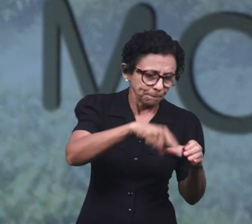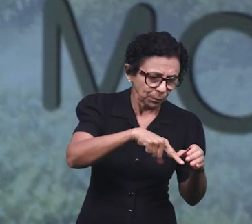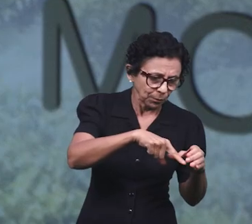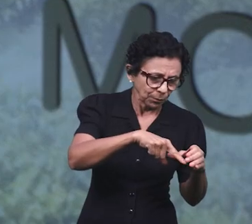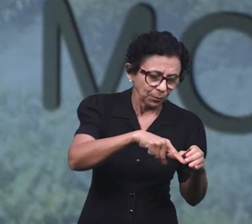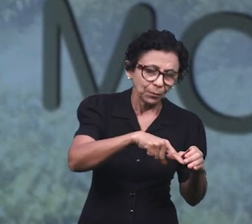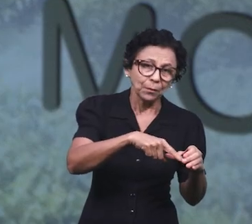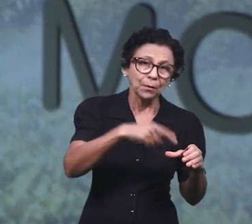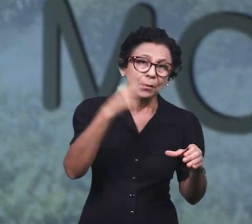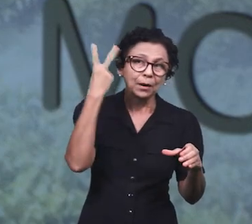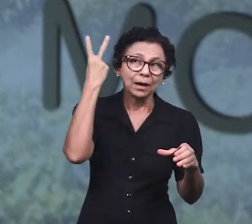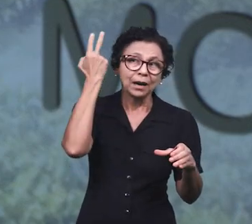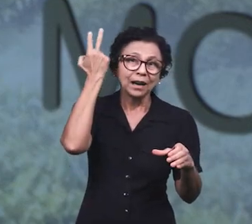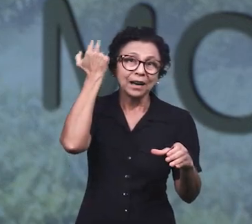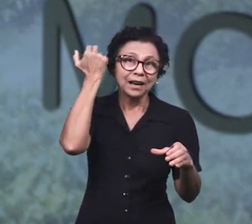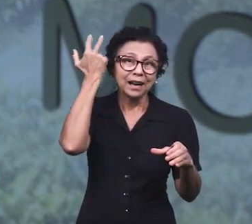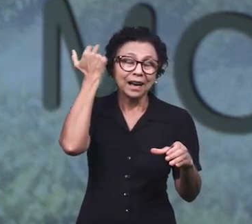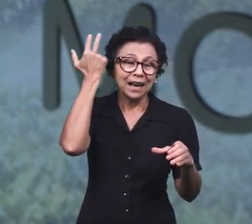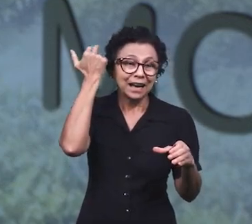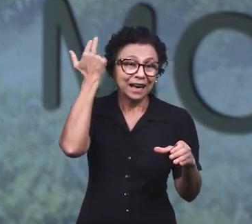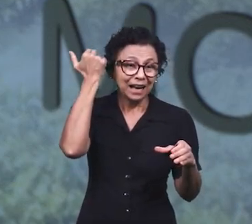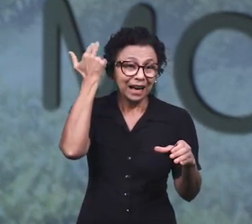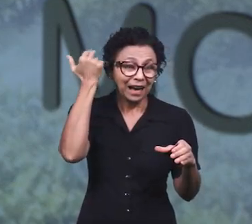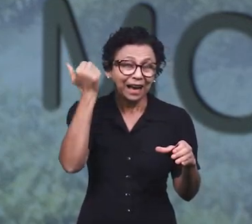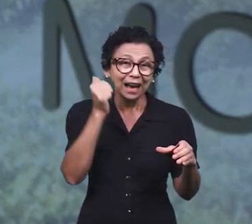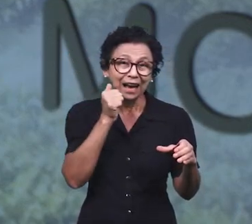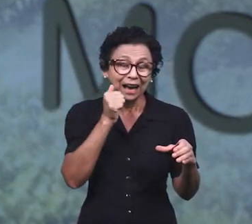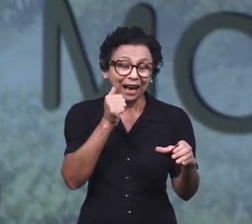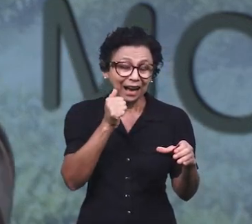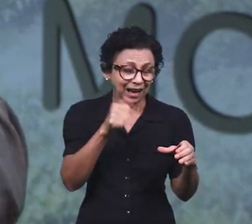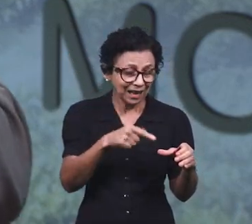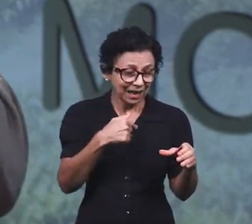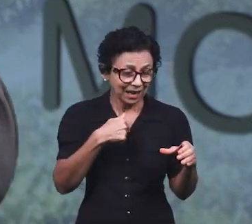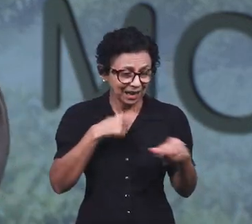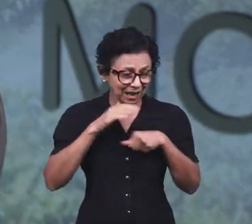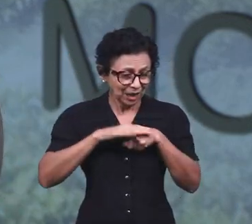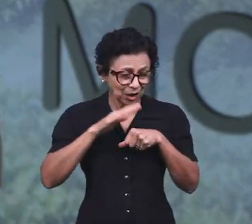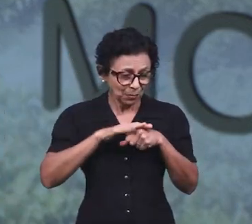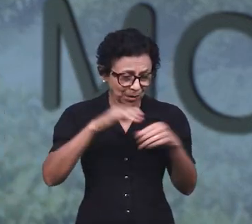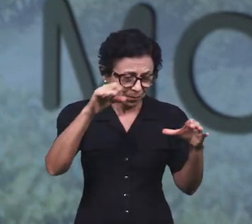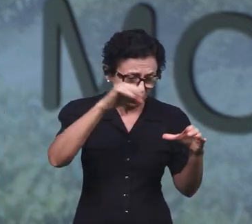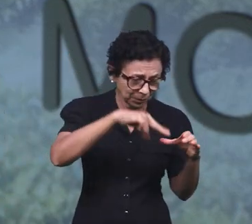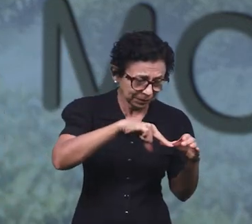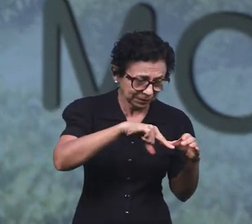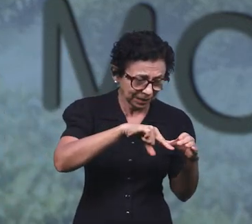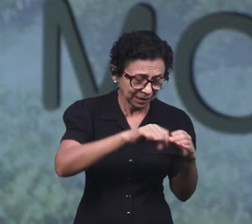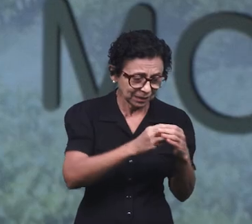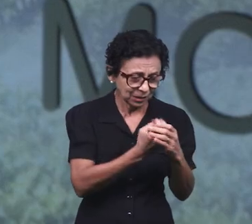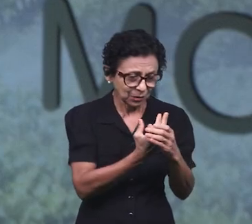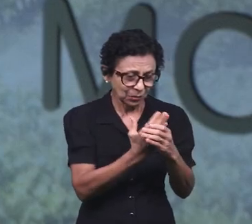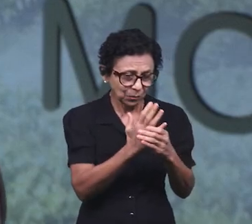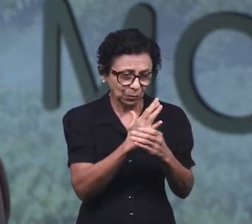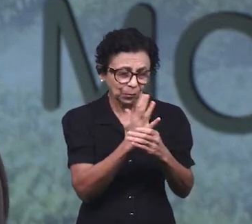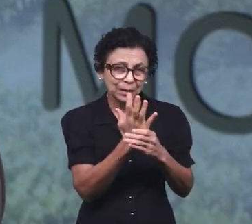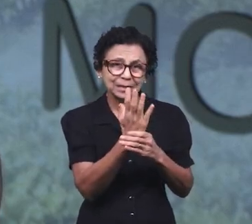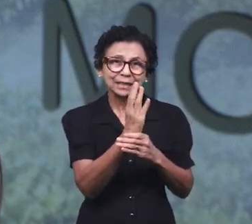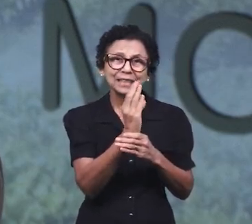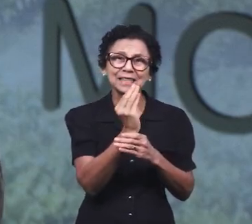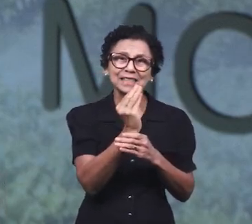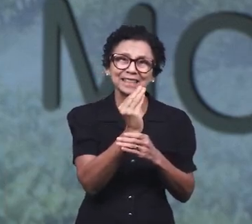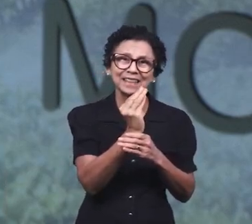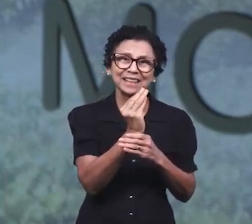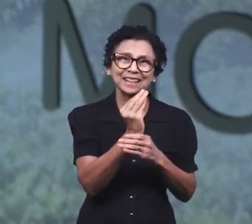eu plantei essa cenoura, então ele passa a consumir e ele passa a plantar o seu alimento, ele passa a